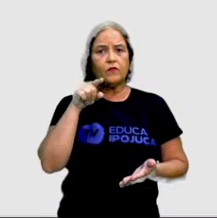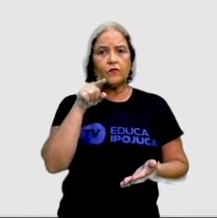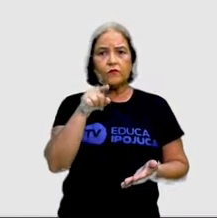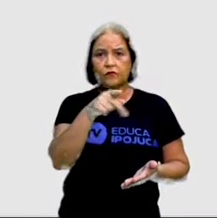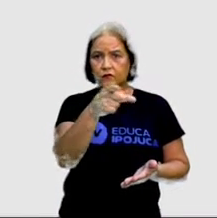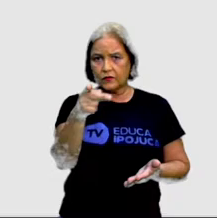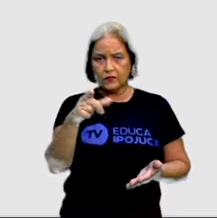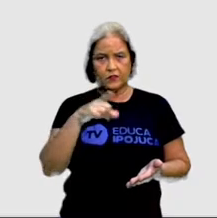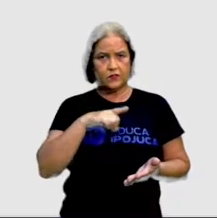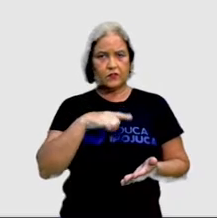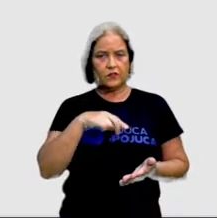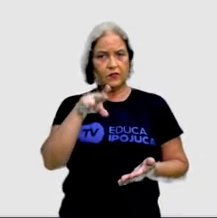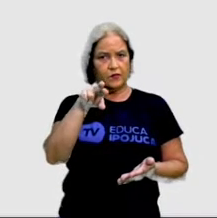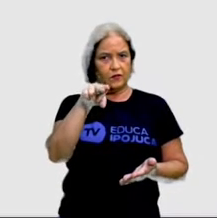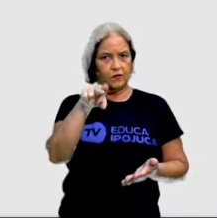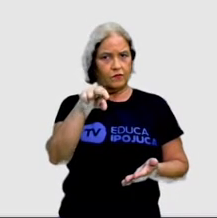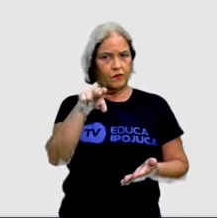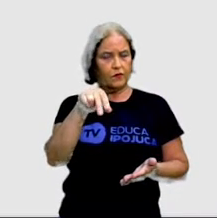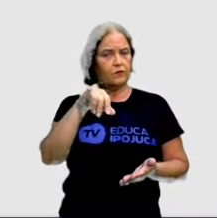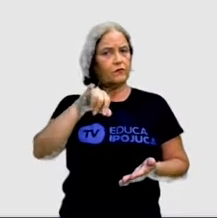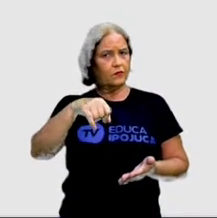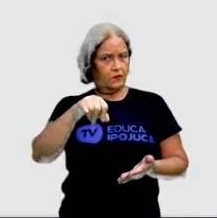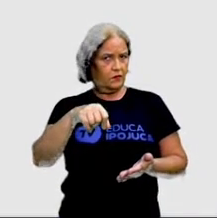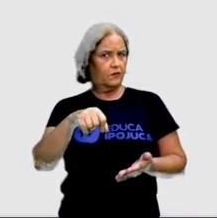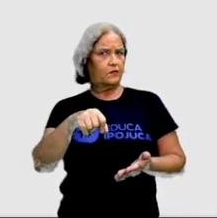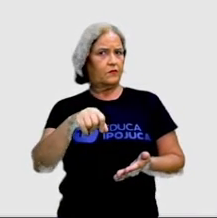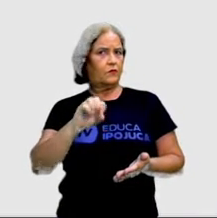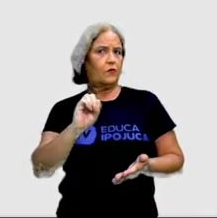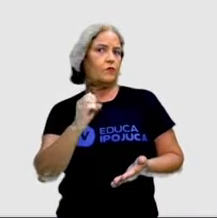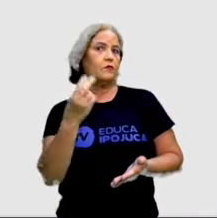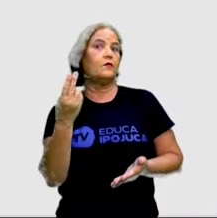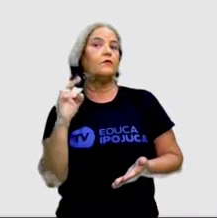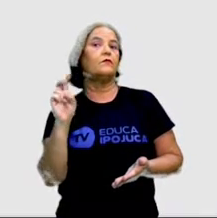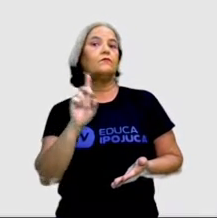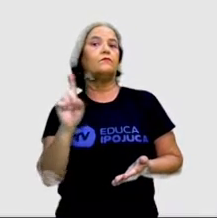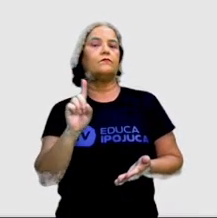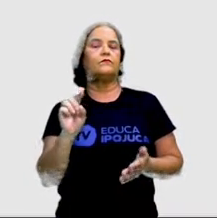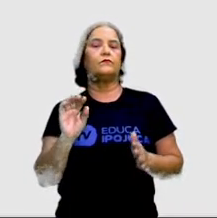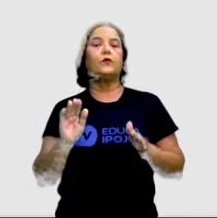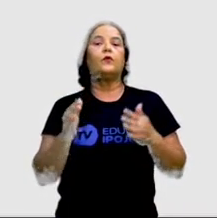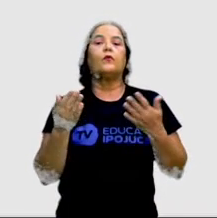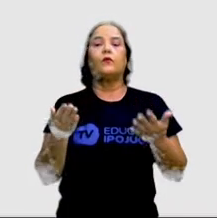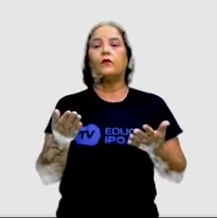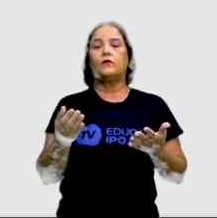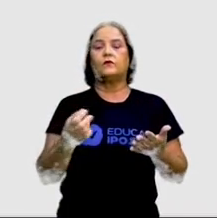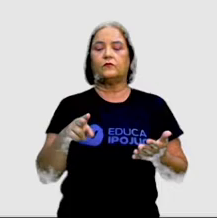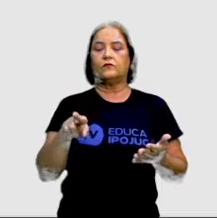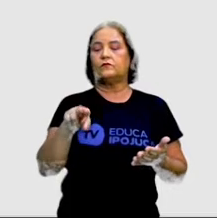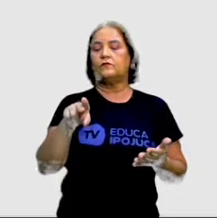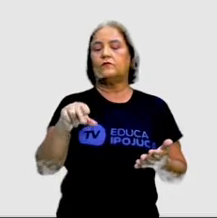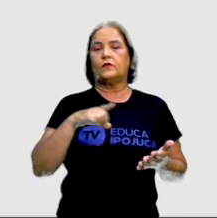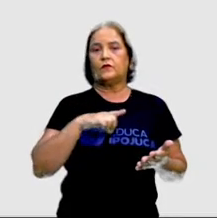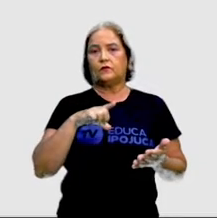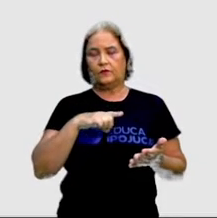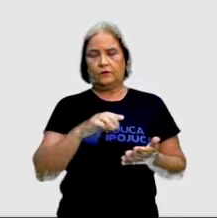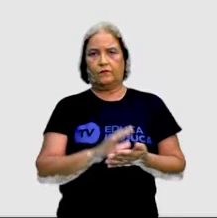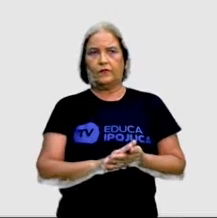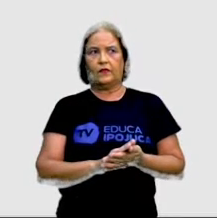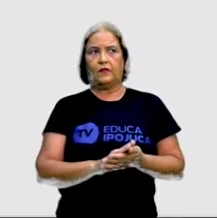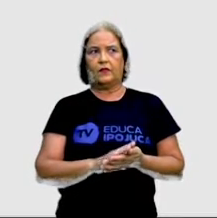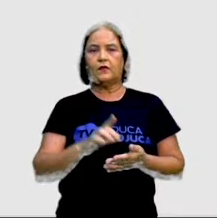irmãos é sim ou não se vocês tem irmãos Quantos irmãos você tem quem tem mais